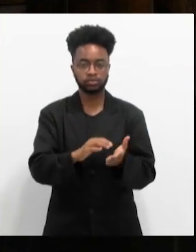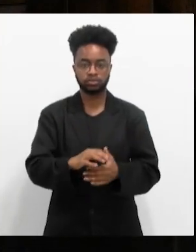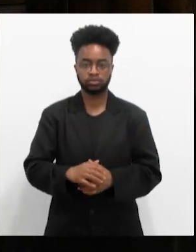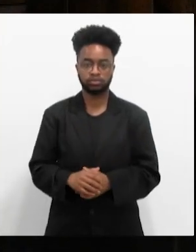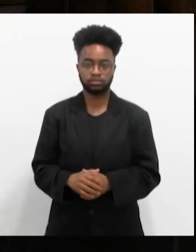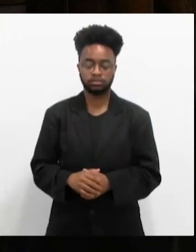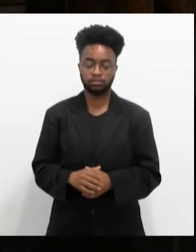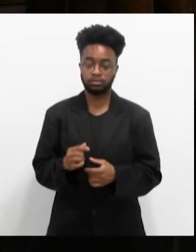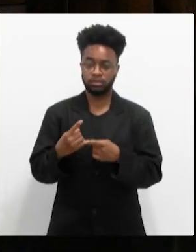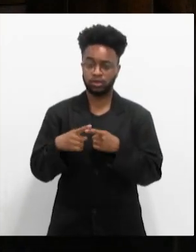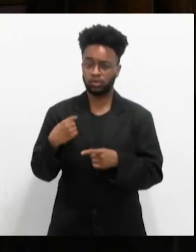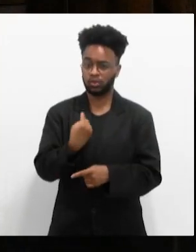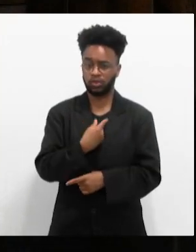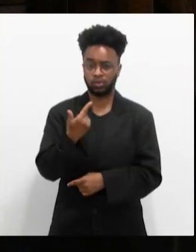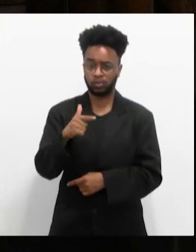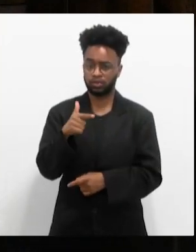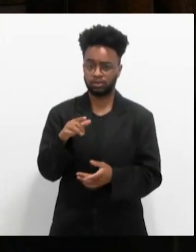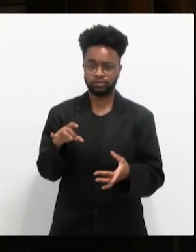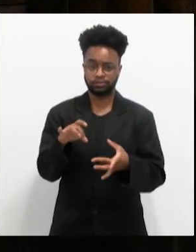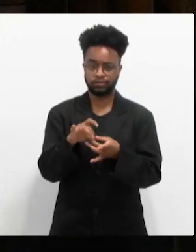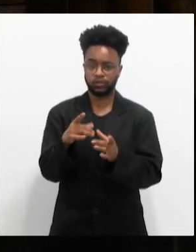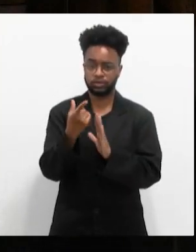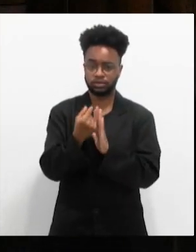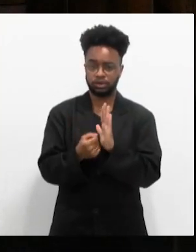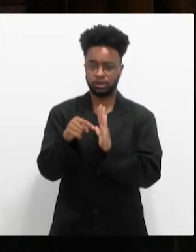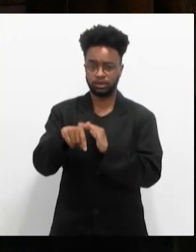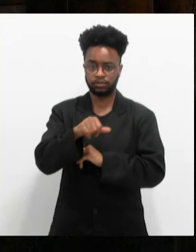que nós não temos no orçamento do Estado do Rio de Janeiro.